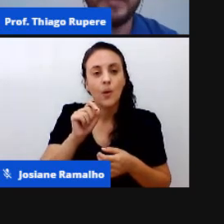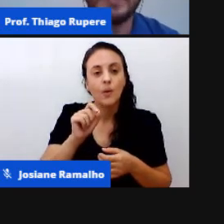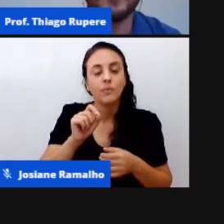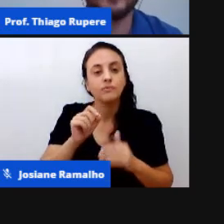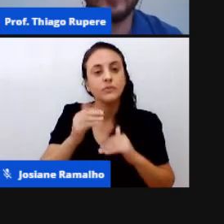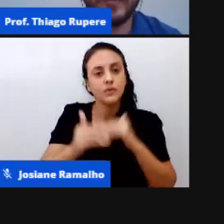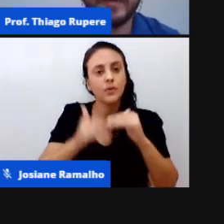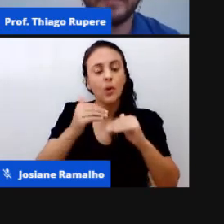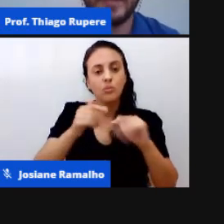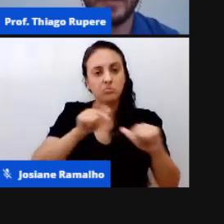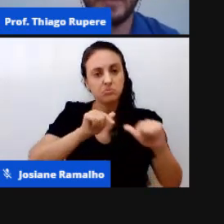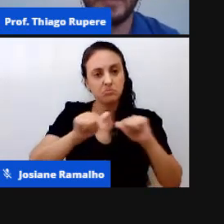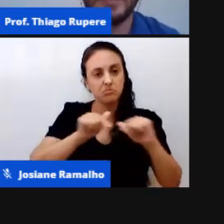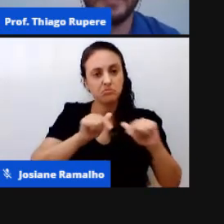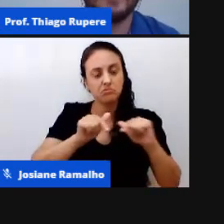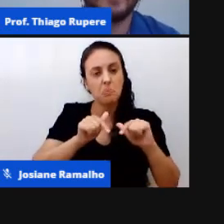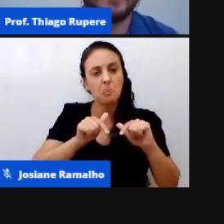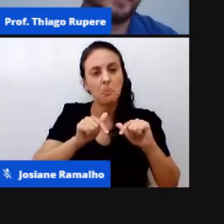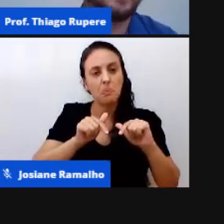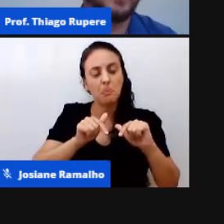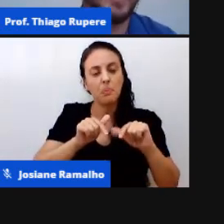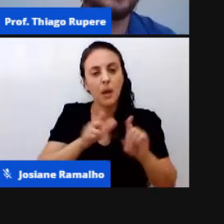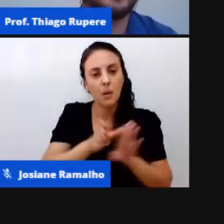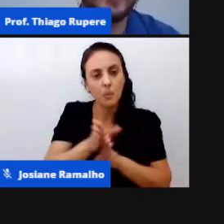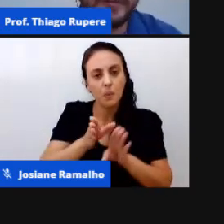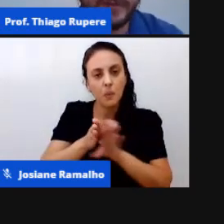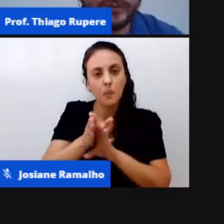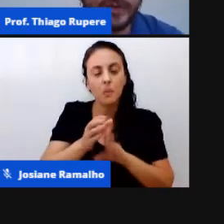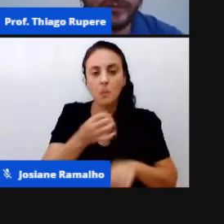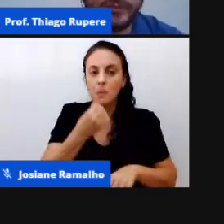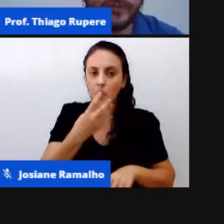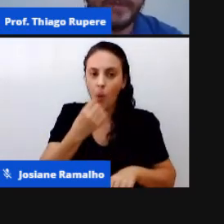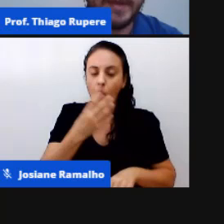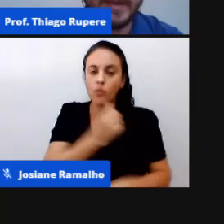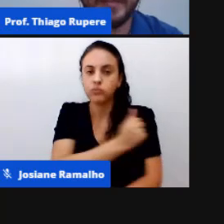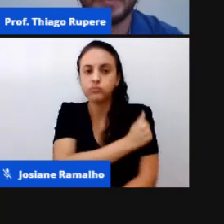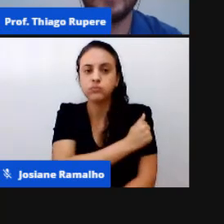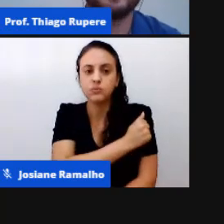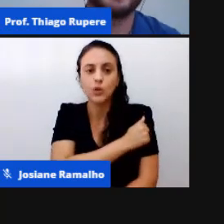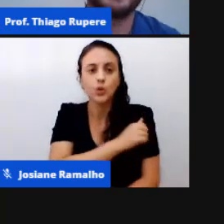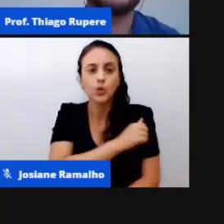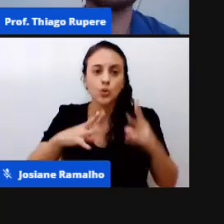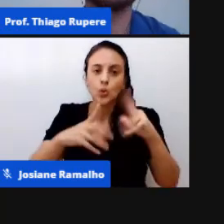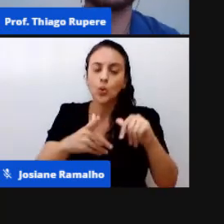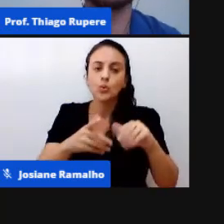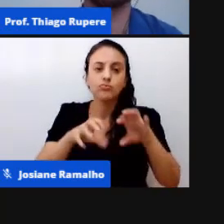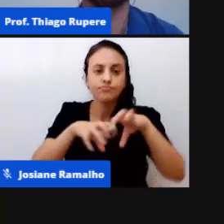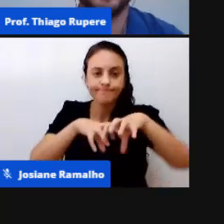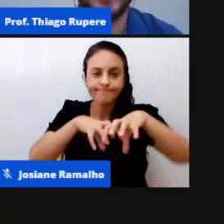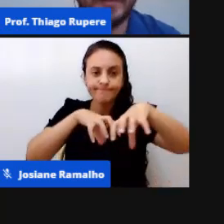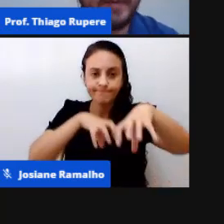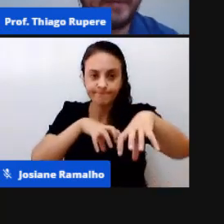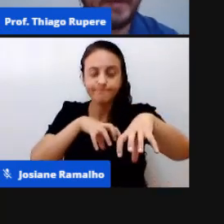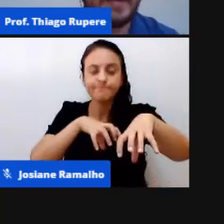ele mobilizou essa questão ativa do aluno para que eles pudessem ler poemas,